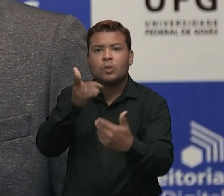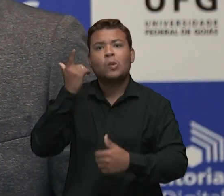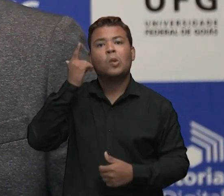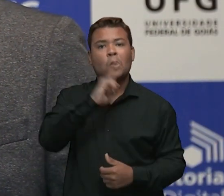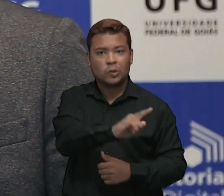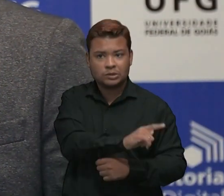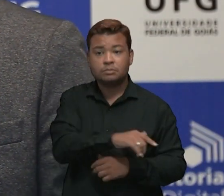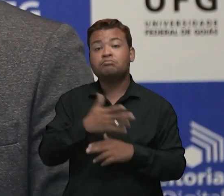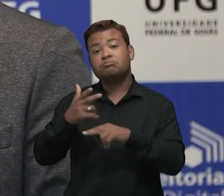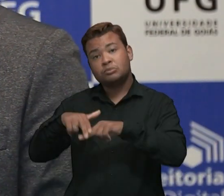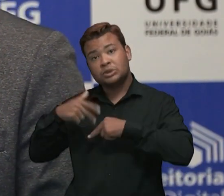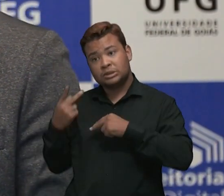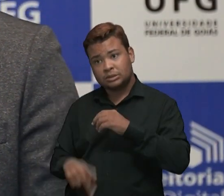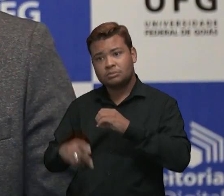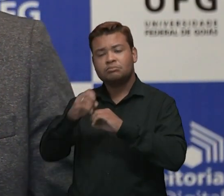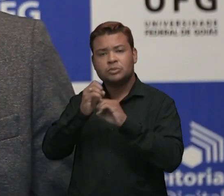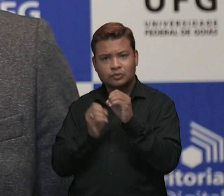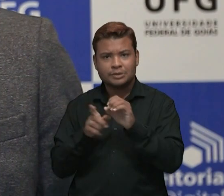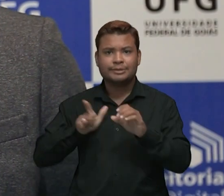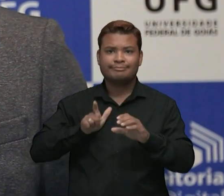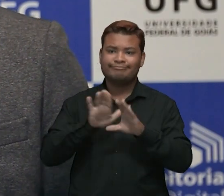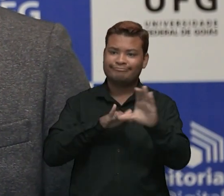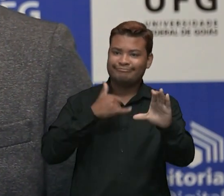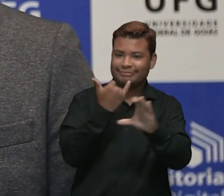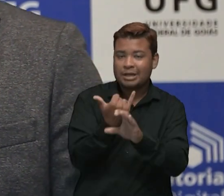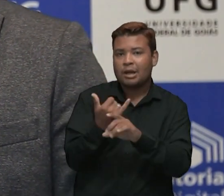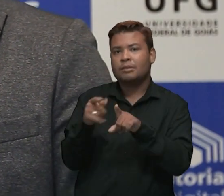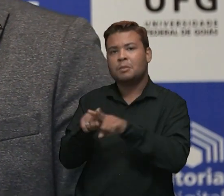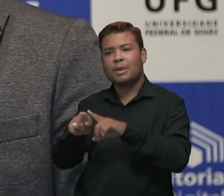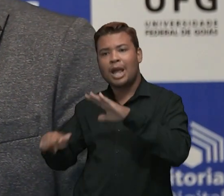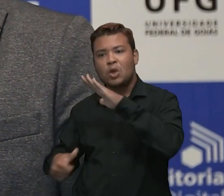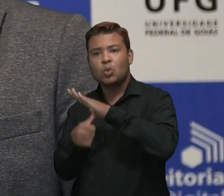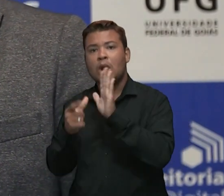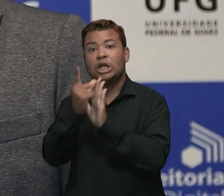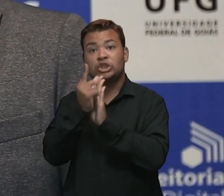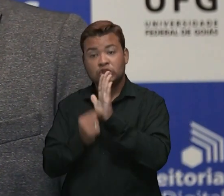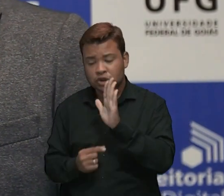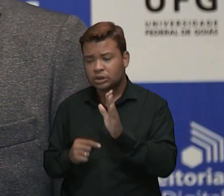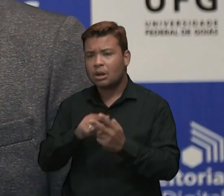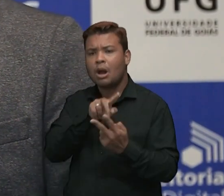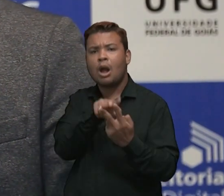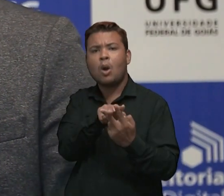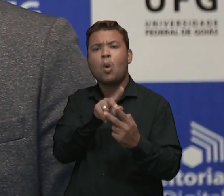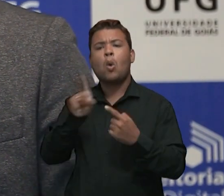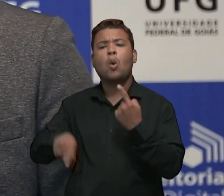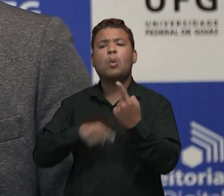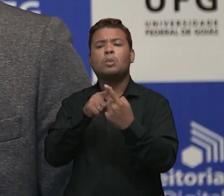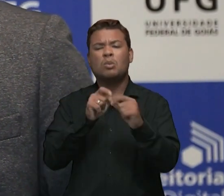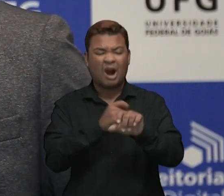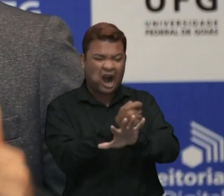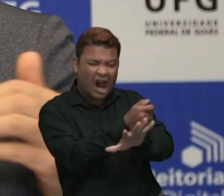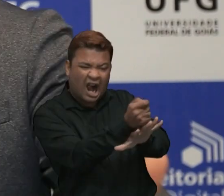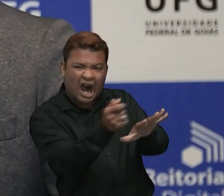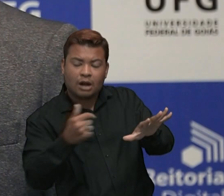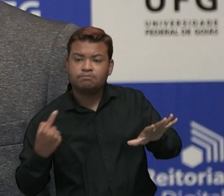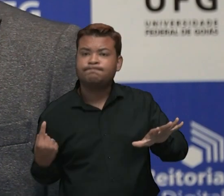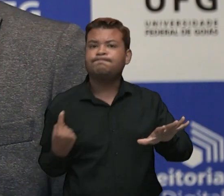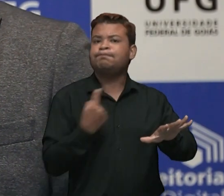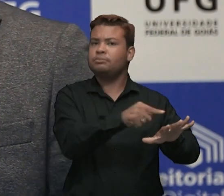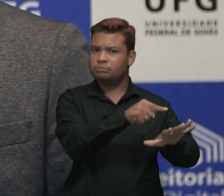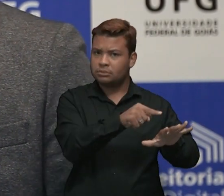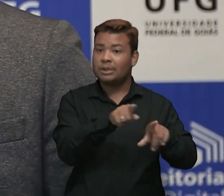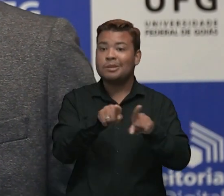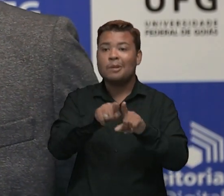ele nasceu, a Reitoria Digital e o YouTube Oficial, nasceu para combater a fake news, e a gente tem um canal direto